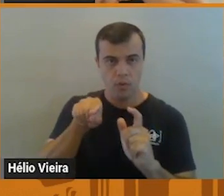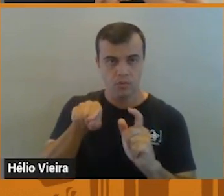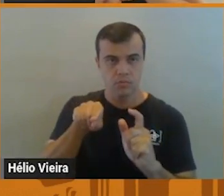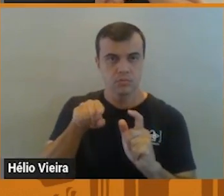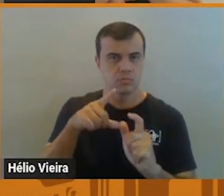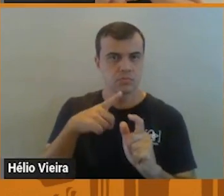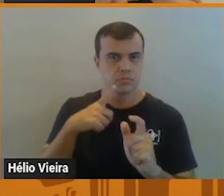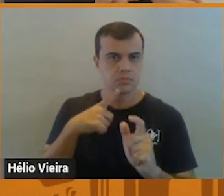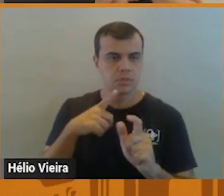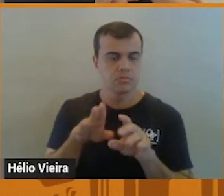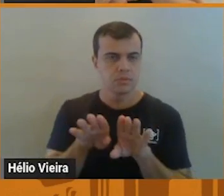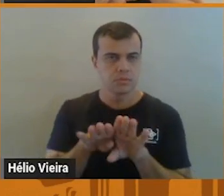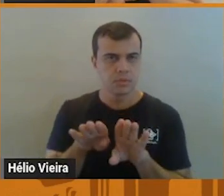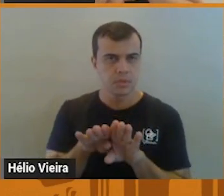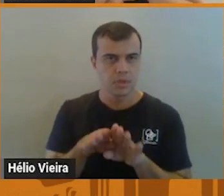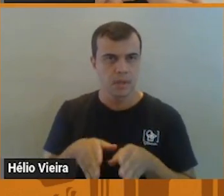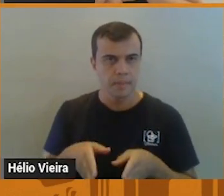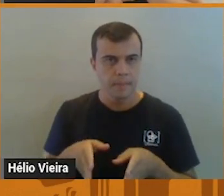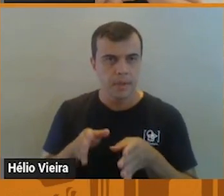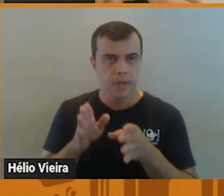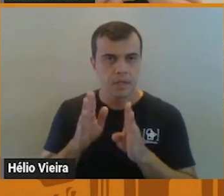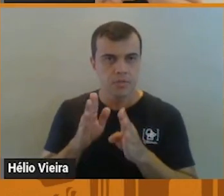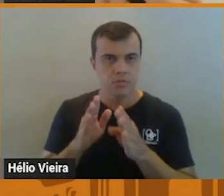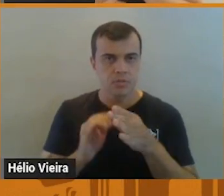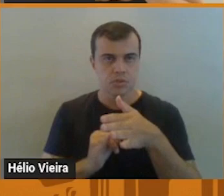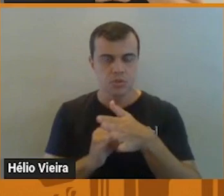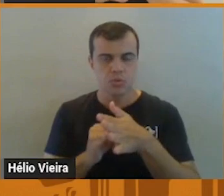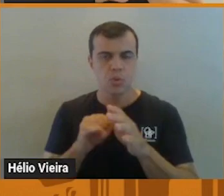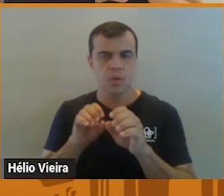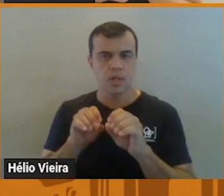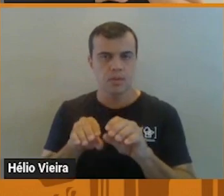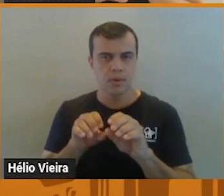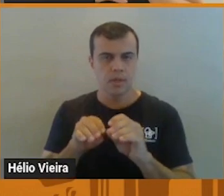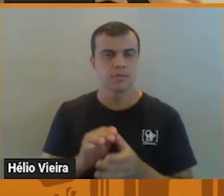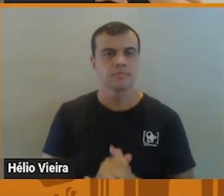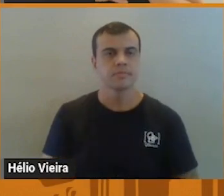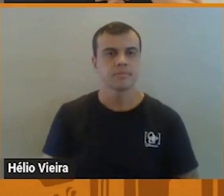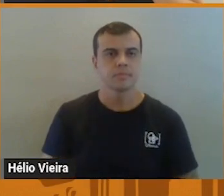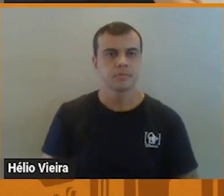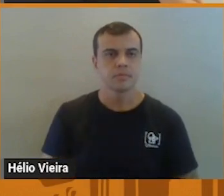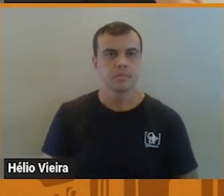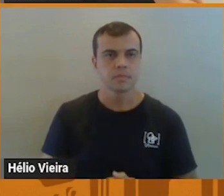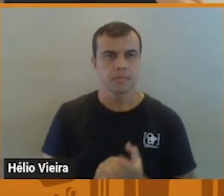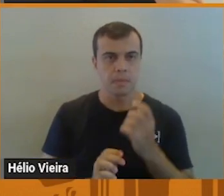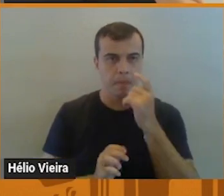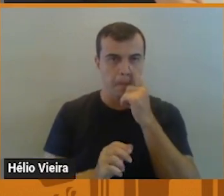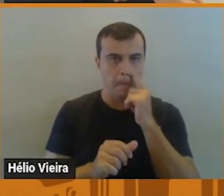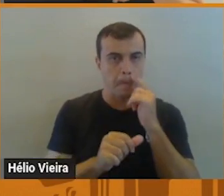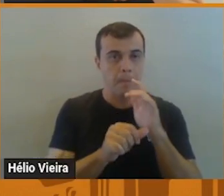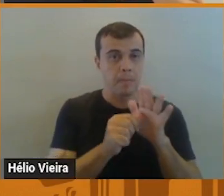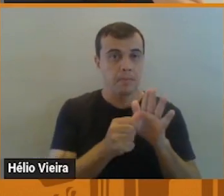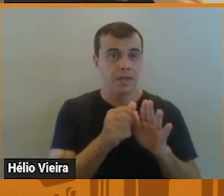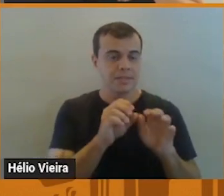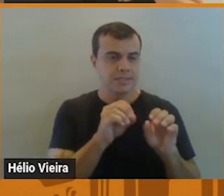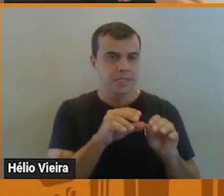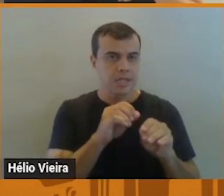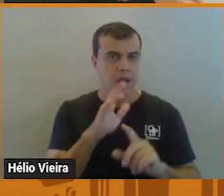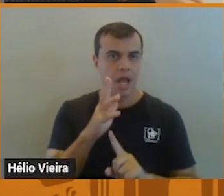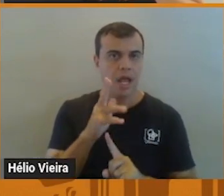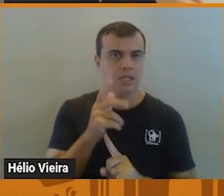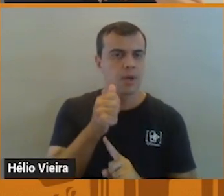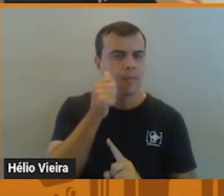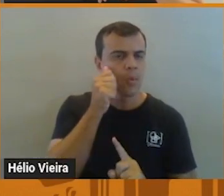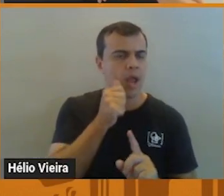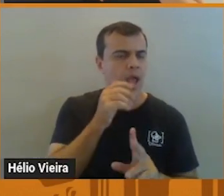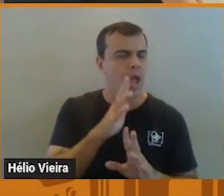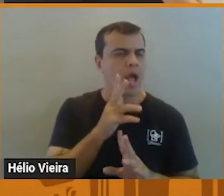nessa imagem, né, que é o prédio do Instituto de Educação, e a primeira educadora de artes de